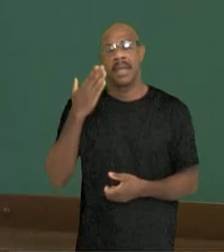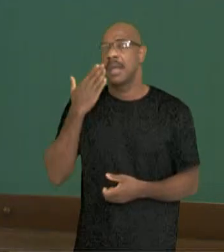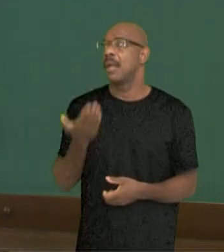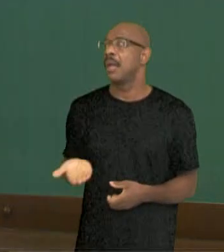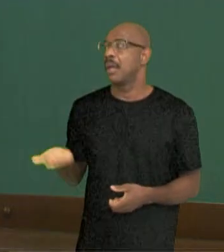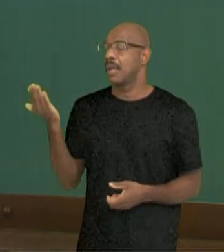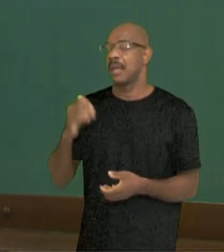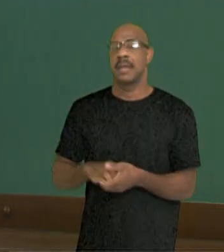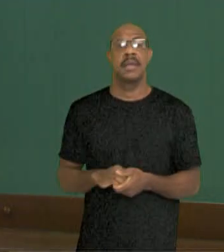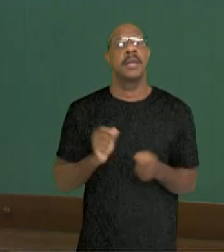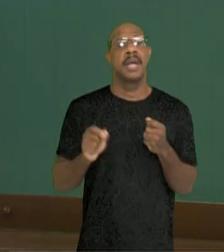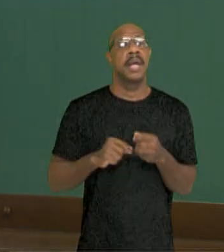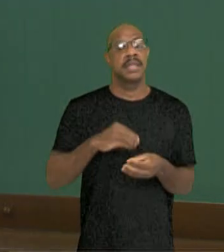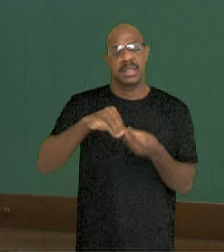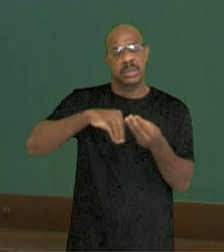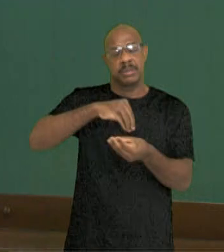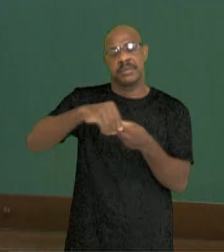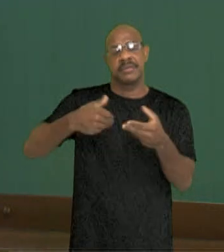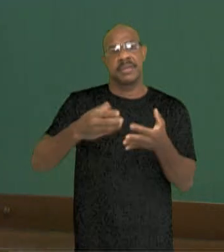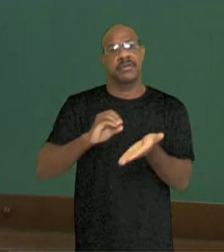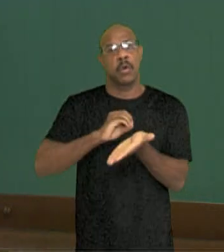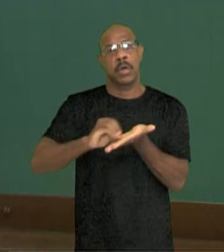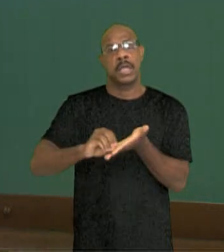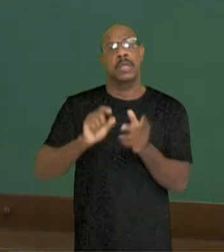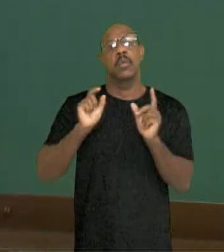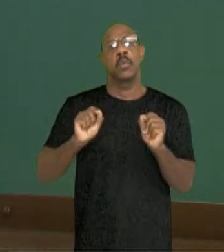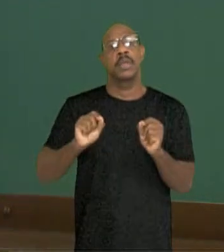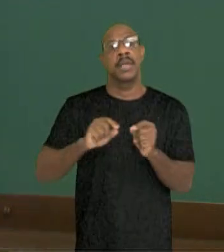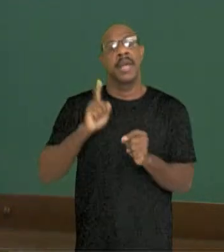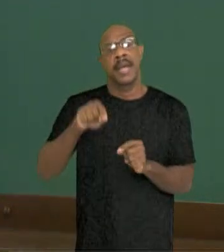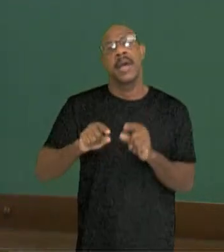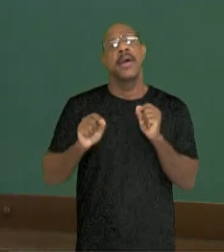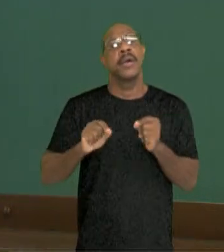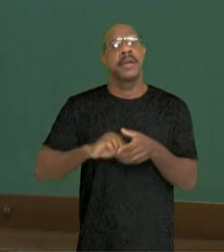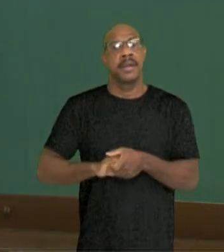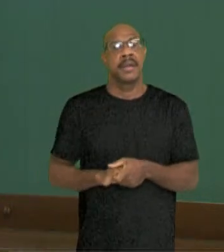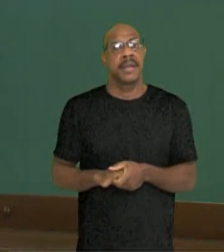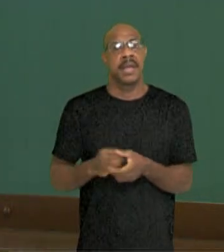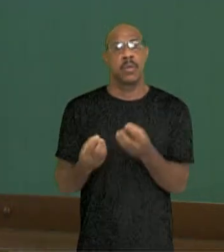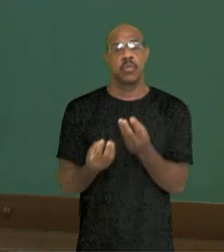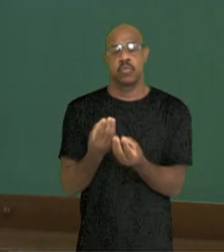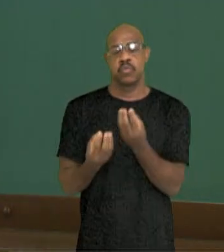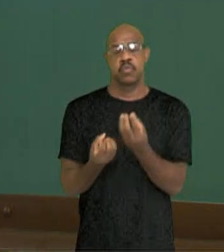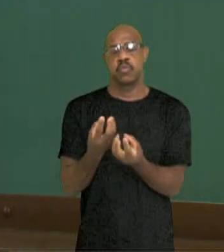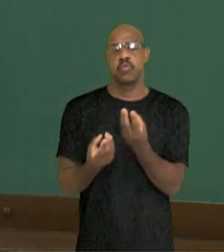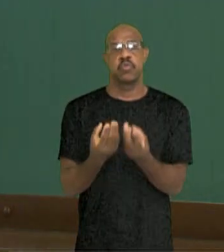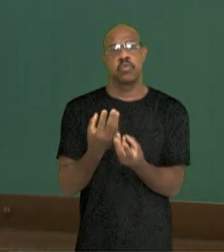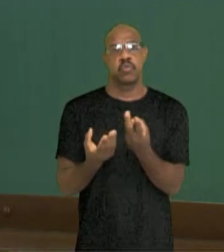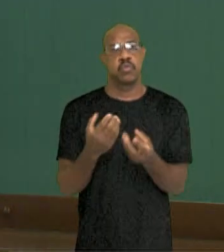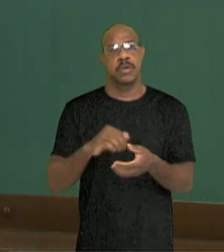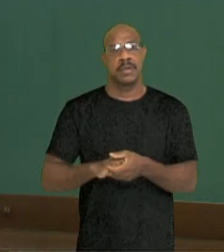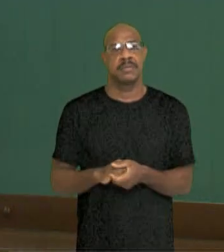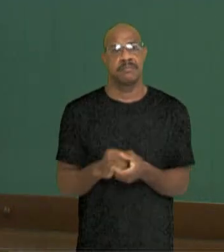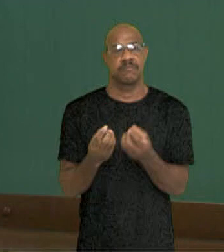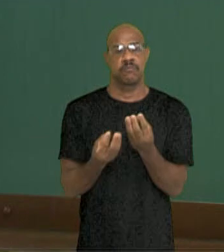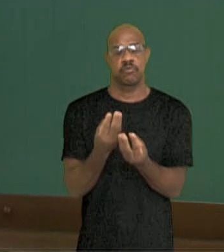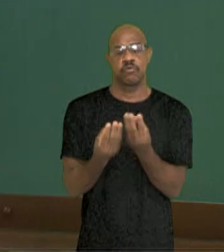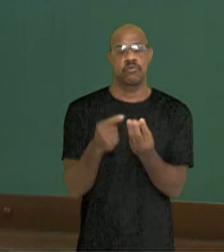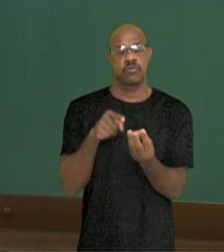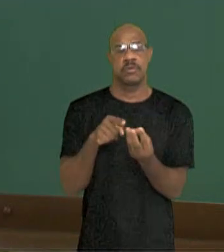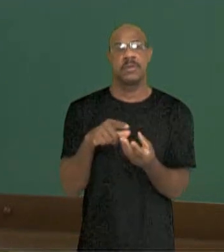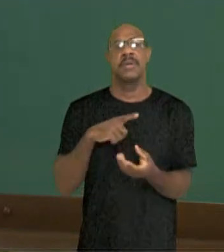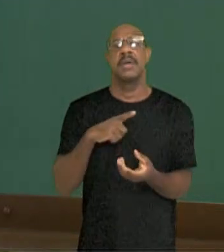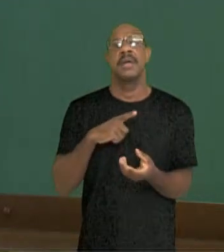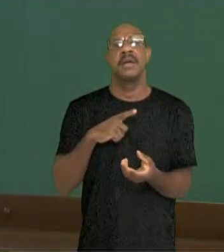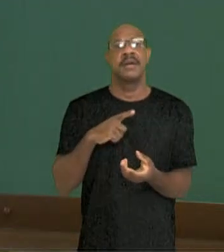essas substâncias orgânicas, elas serão combustíveis, elas serão inflamáveis, elas